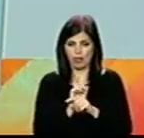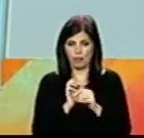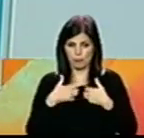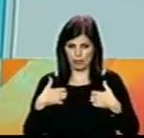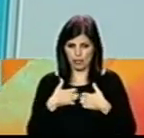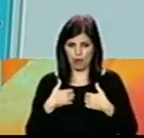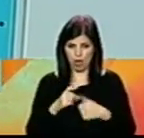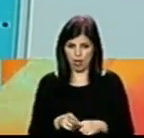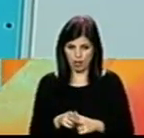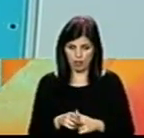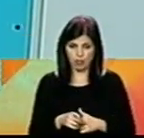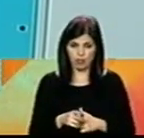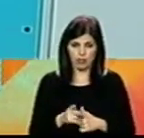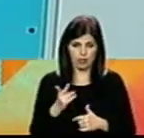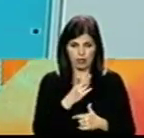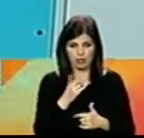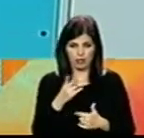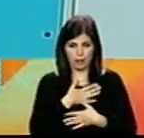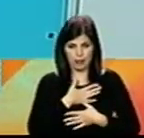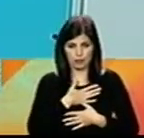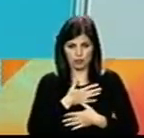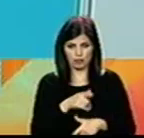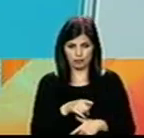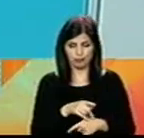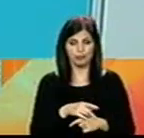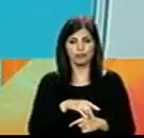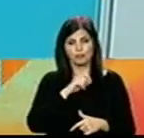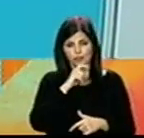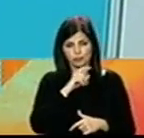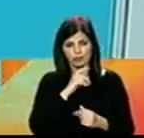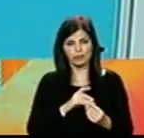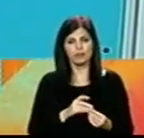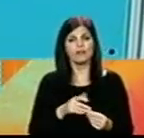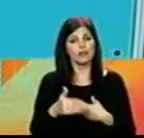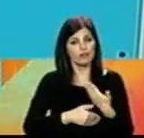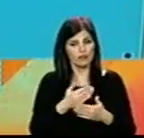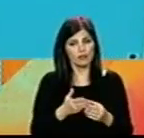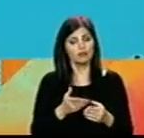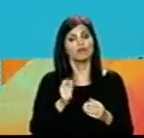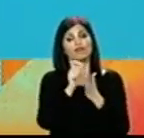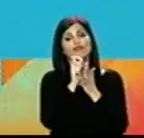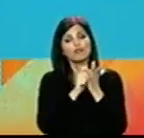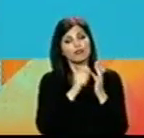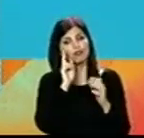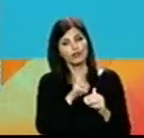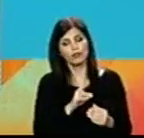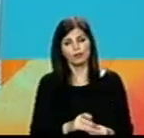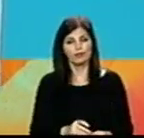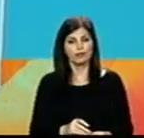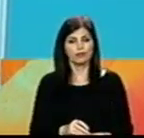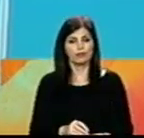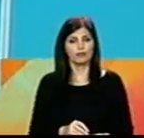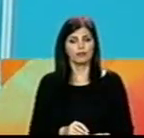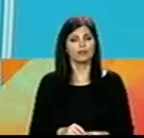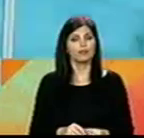Portanto, vocês são amigos. Podes ir cortando essas pontas. E vamos adiantar os ingredientes. Ora bem. Rossen.